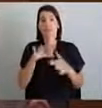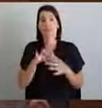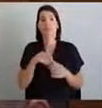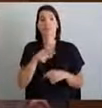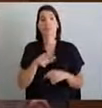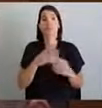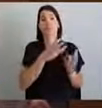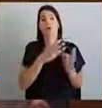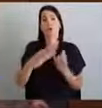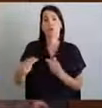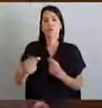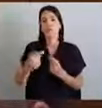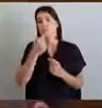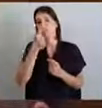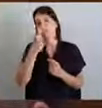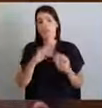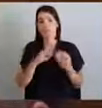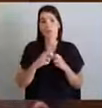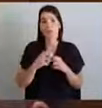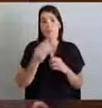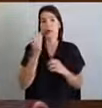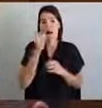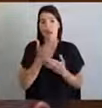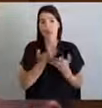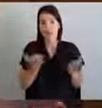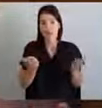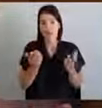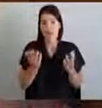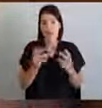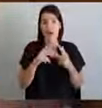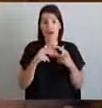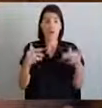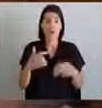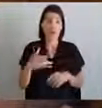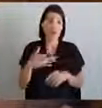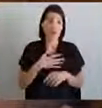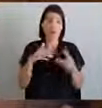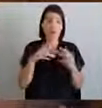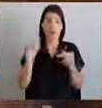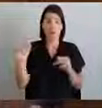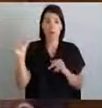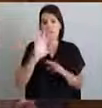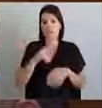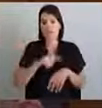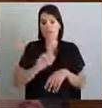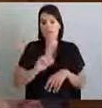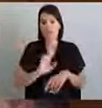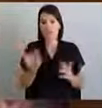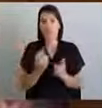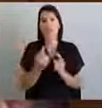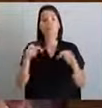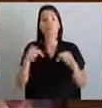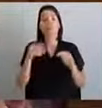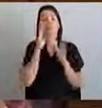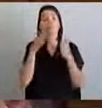orçamentação, que são, aliás, transversais à Câmara e a empresas municipais, mas não tenho tempo para isso porque hoje o meu ponto e o meu foco estão noutro